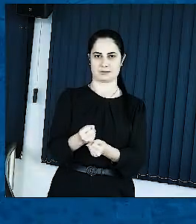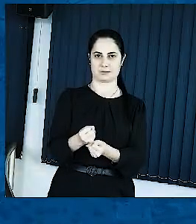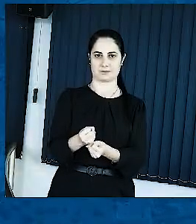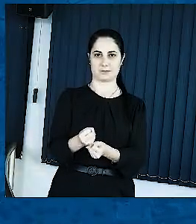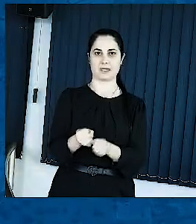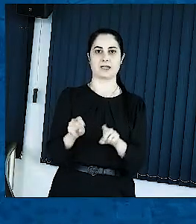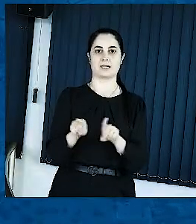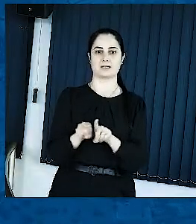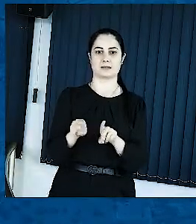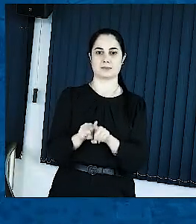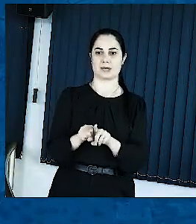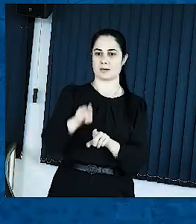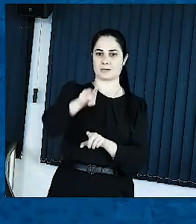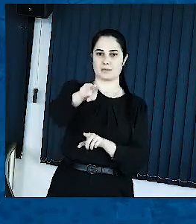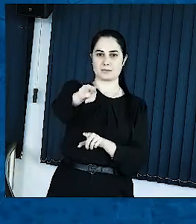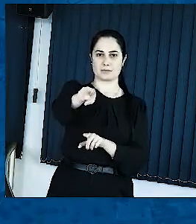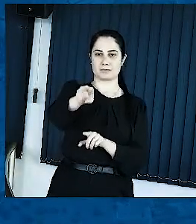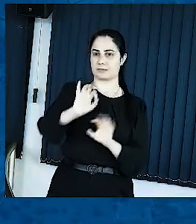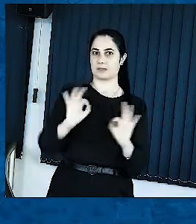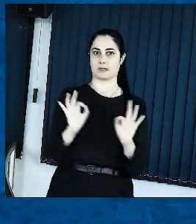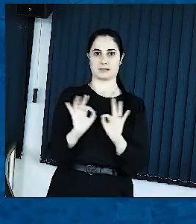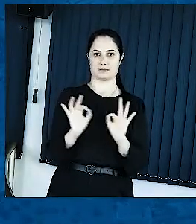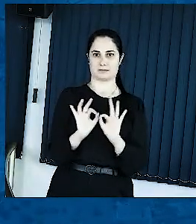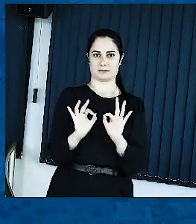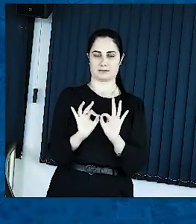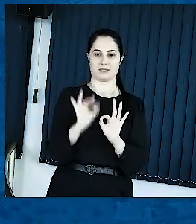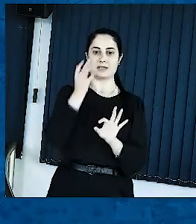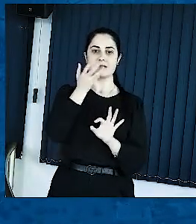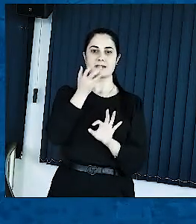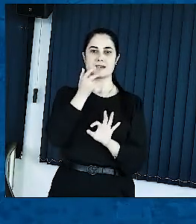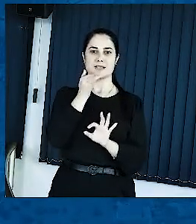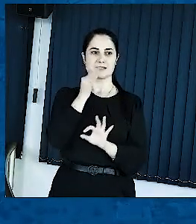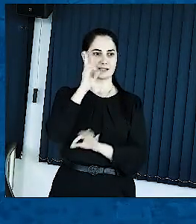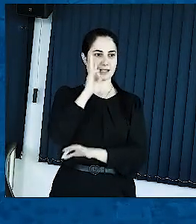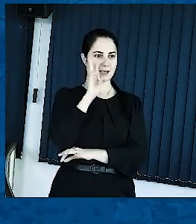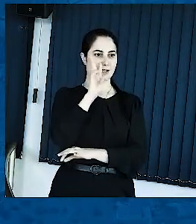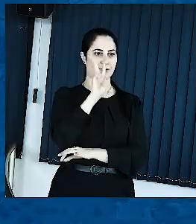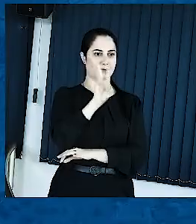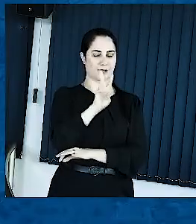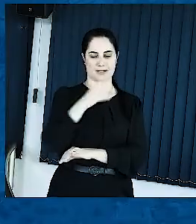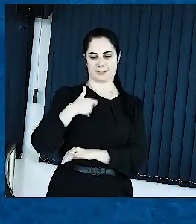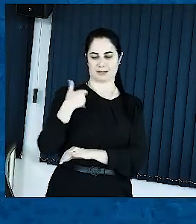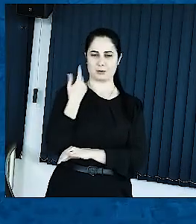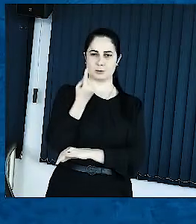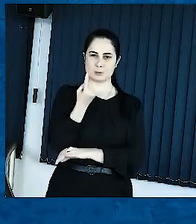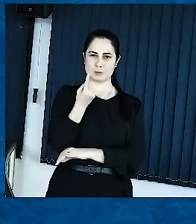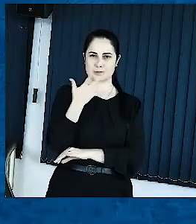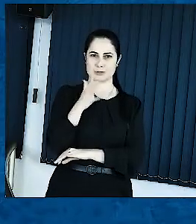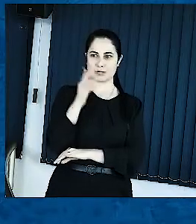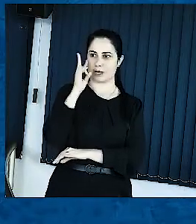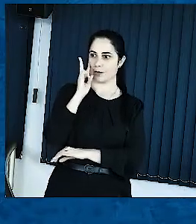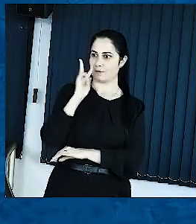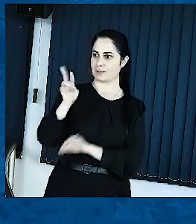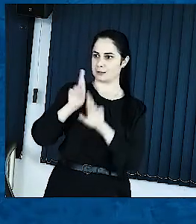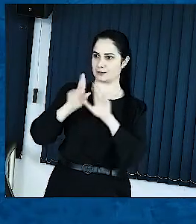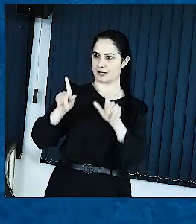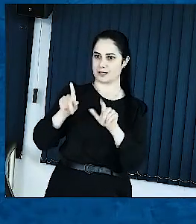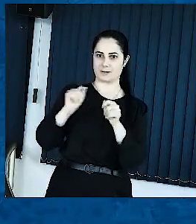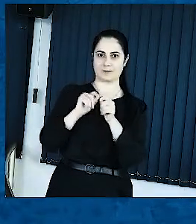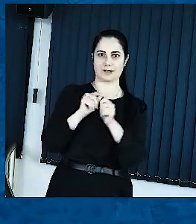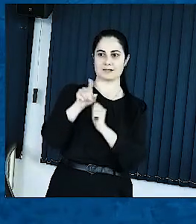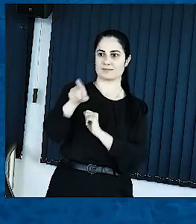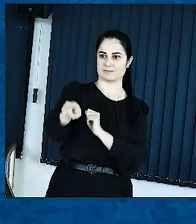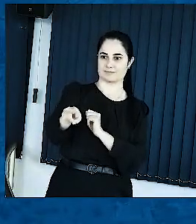A ausência de apontar com o dedo. A criança, quando vê, com 1 aninho, com 1 aninho e pouco, quando ele vê alguma coisa diferente,